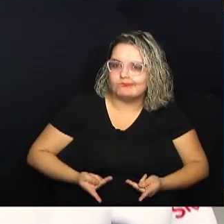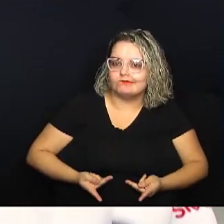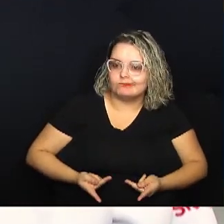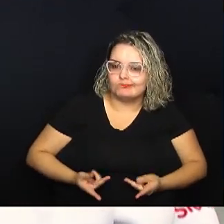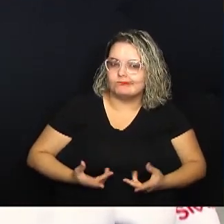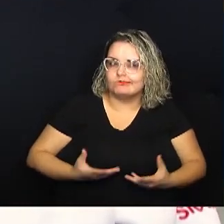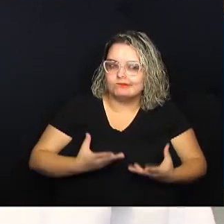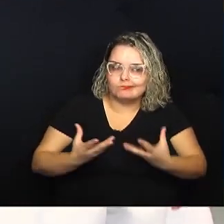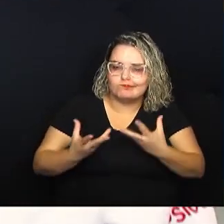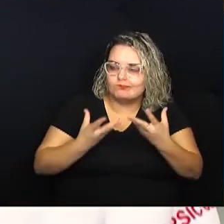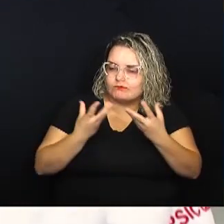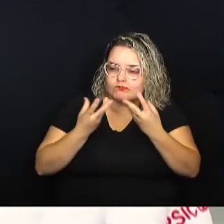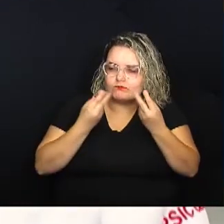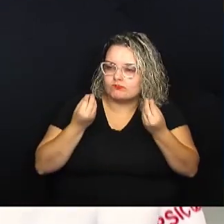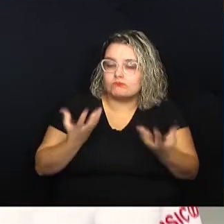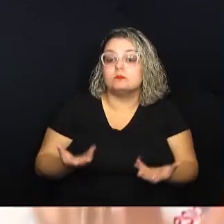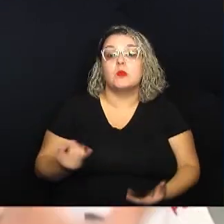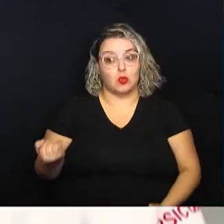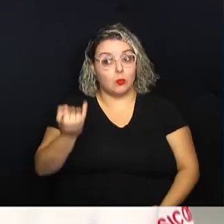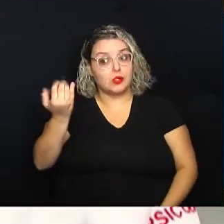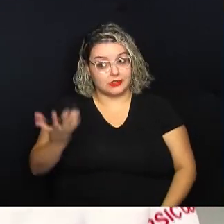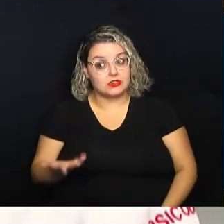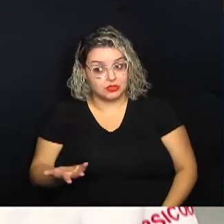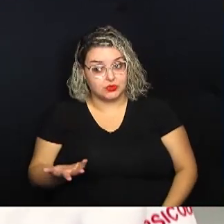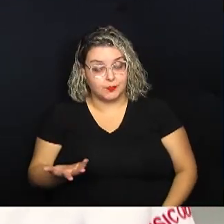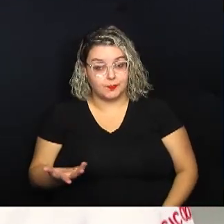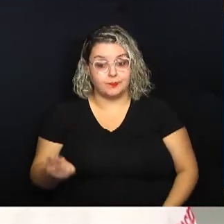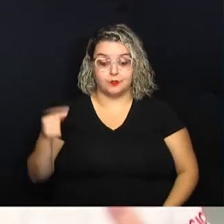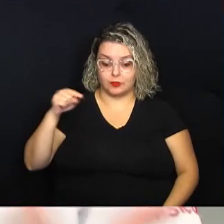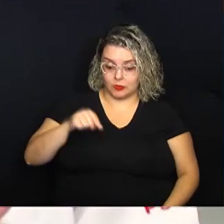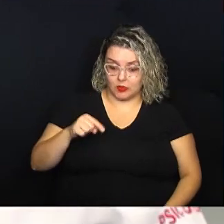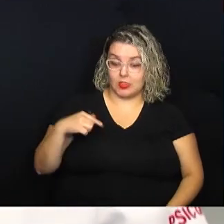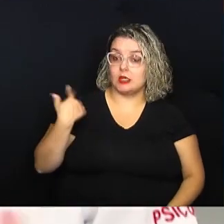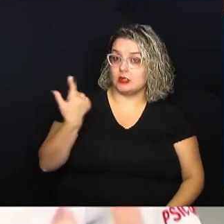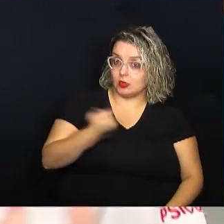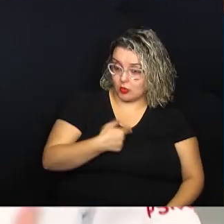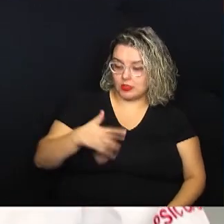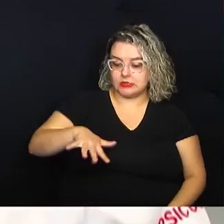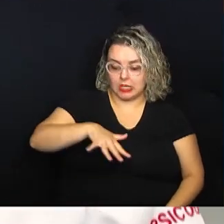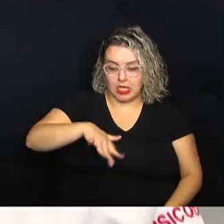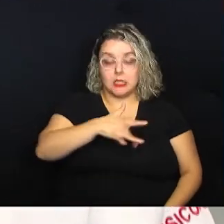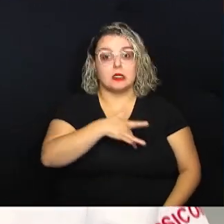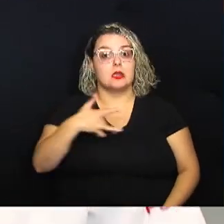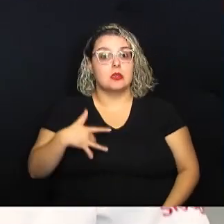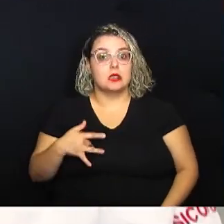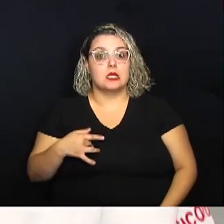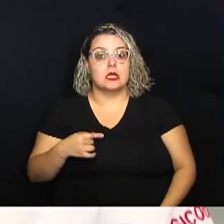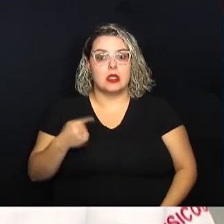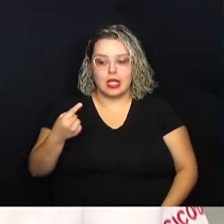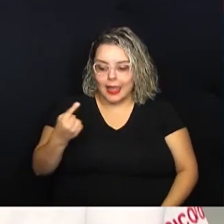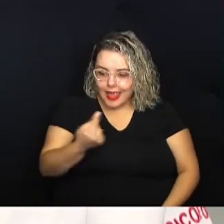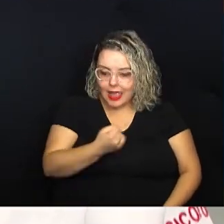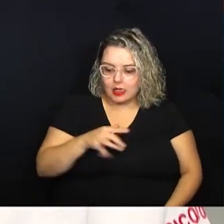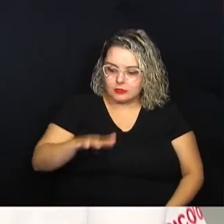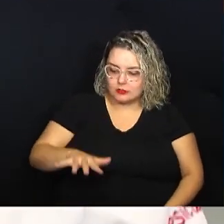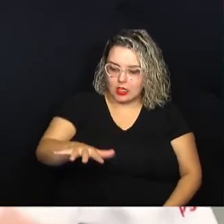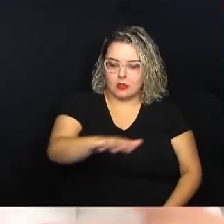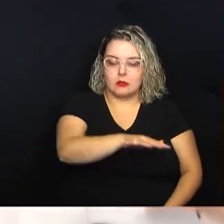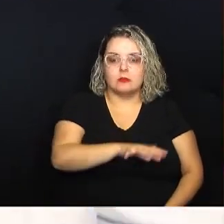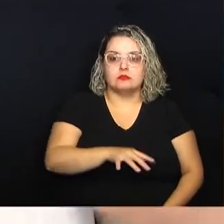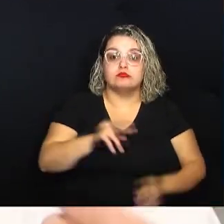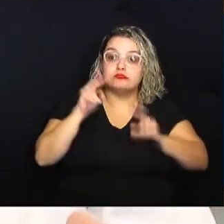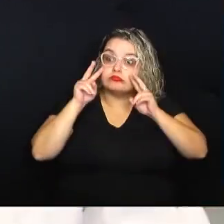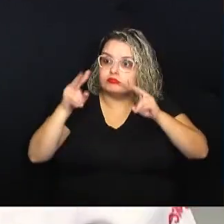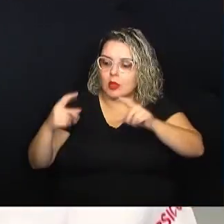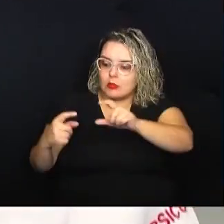muito importante. Então, aqui a gente da saúde, cada área vai poder olhar para esse quadrinho